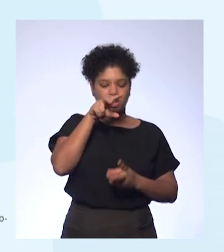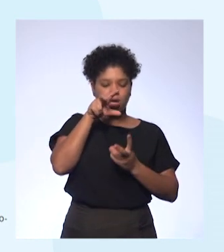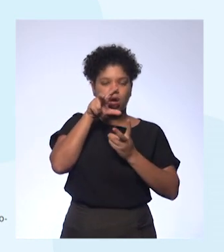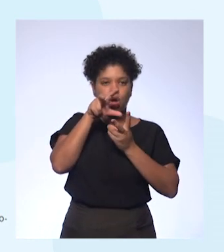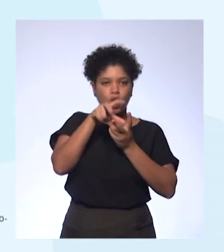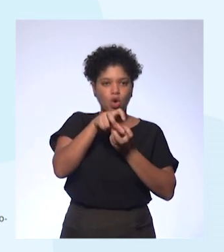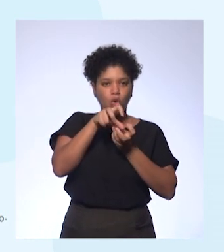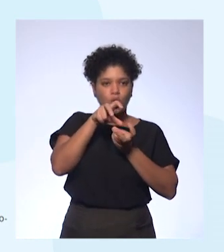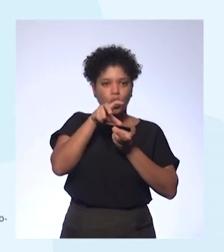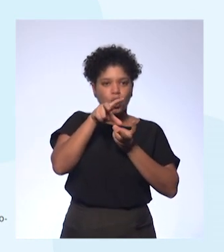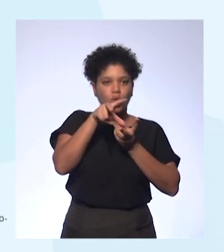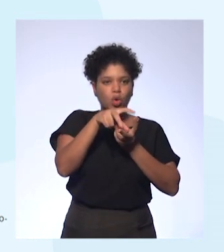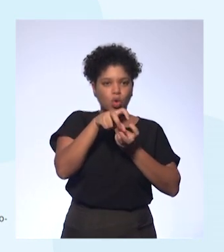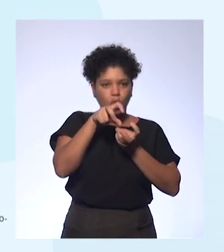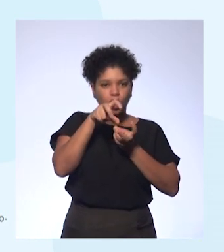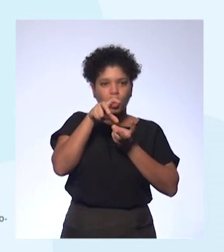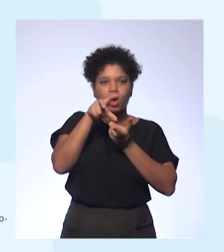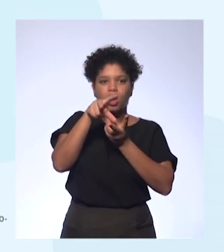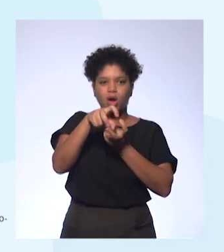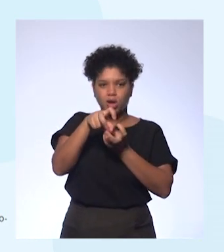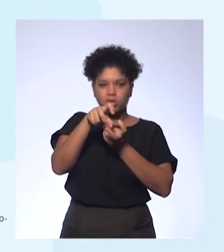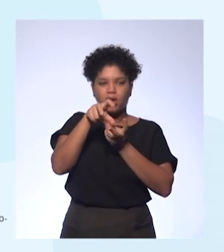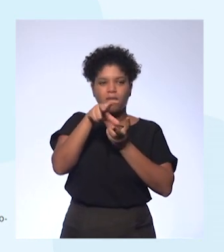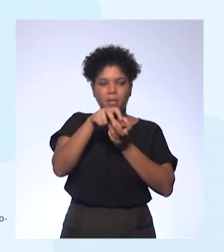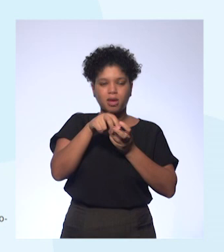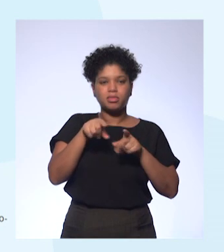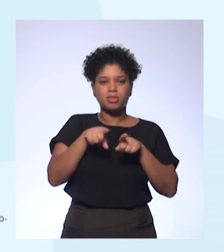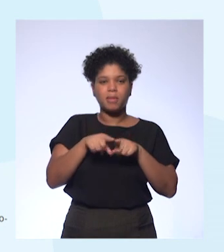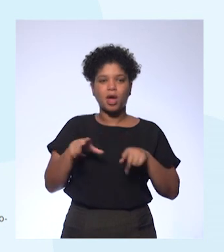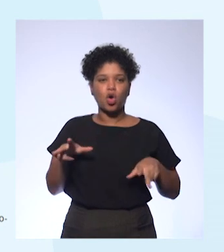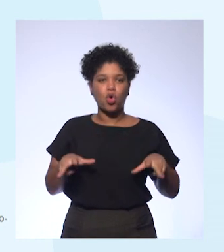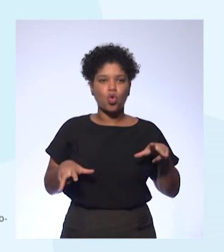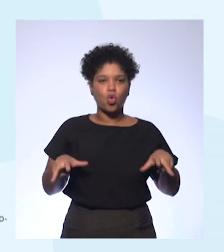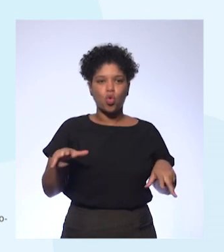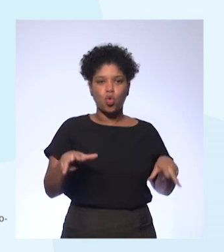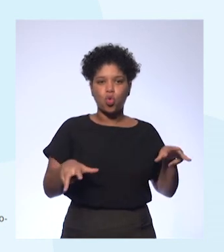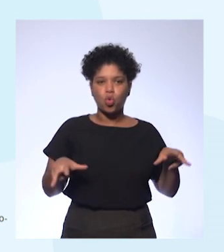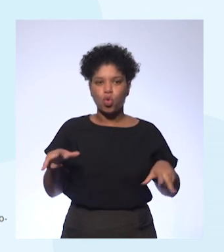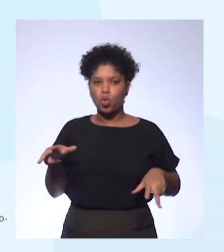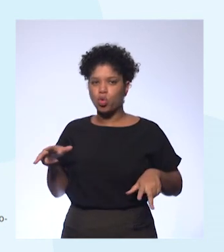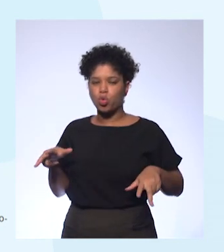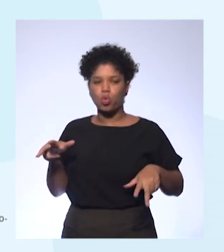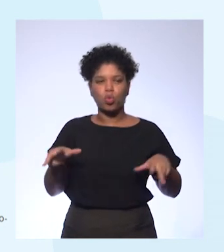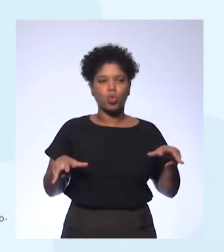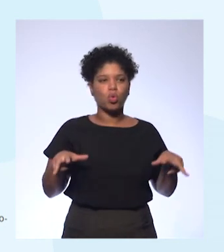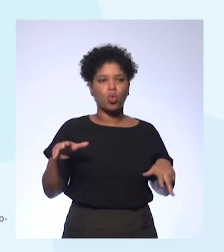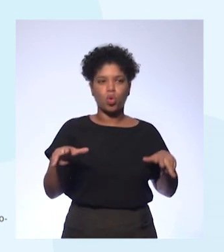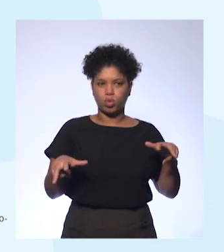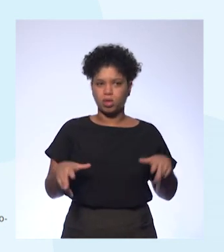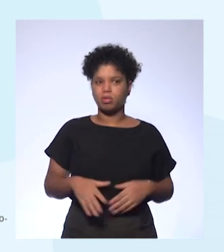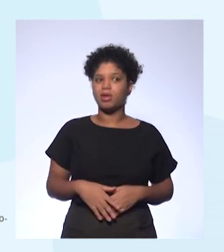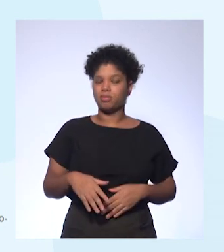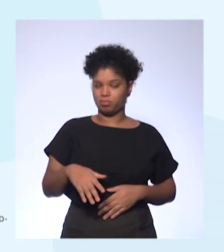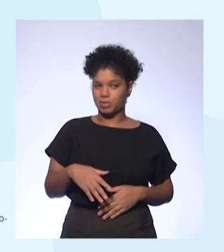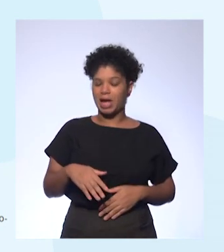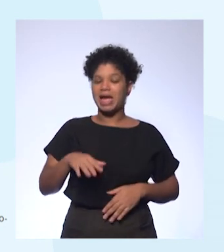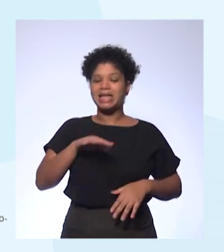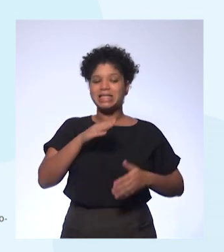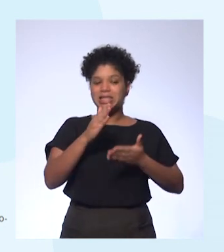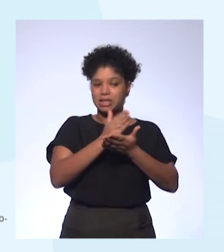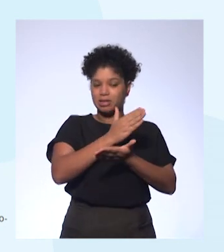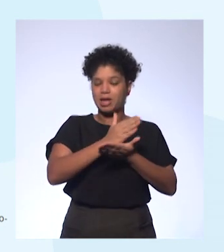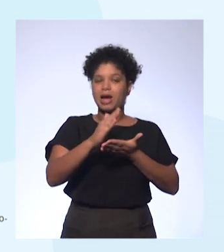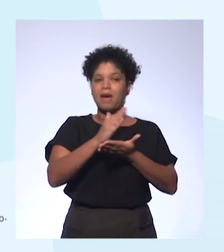capturar o alimento, e as pernas, que vão realizar a locomoção. Então, percebam que é totalmente segmentados, né? Então,